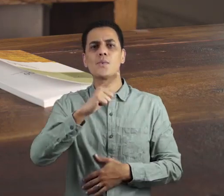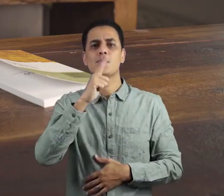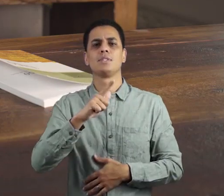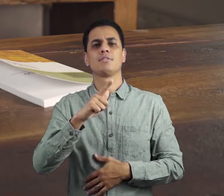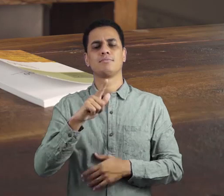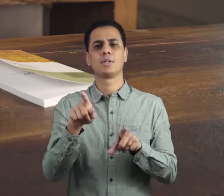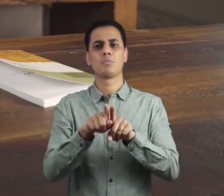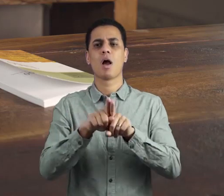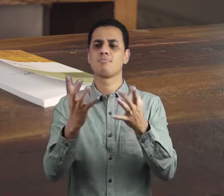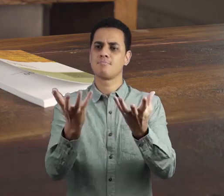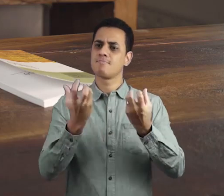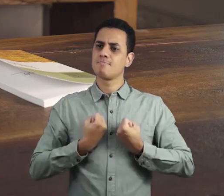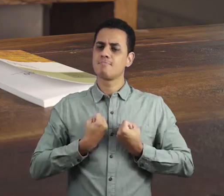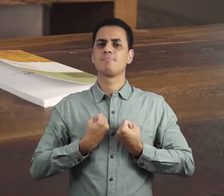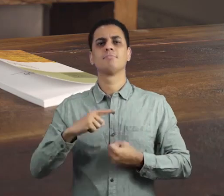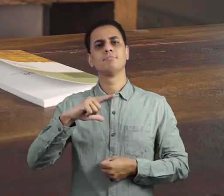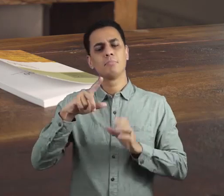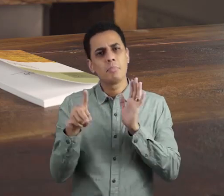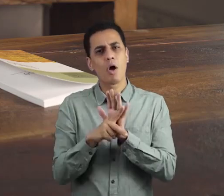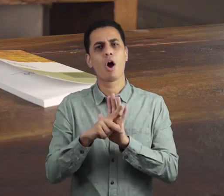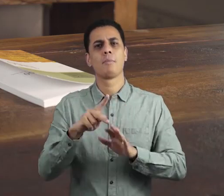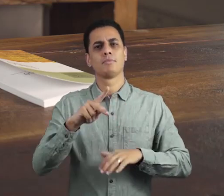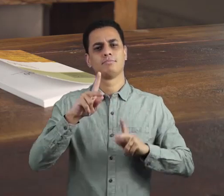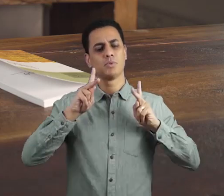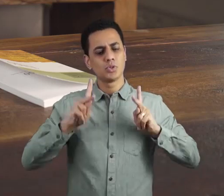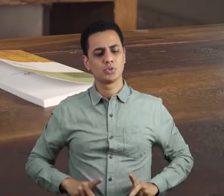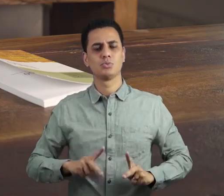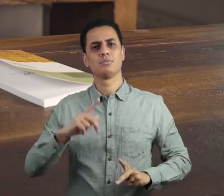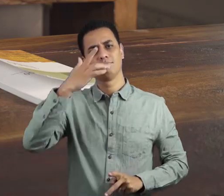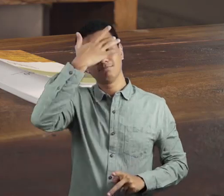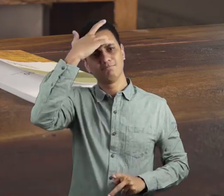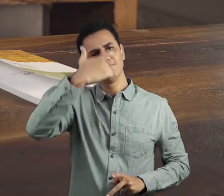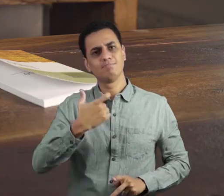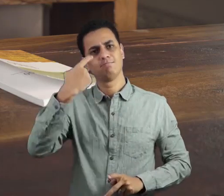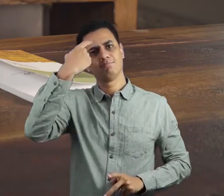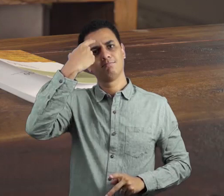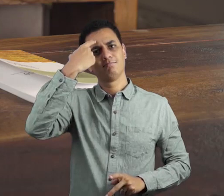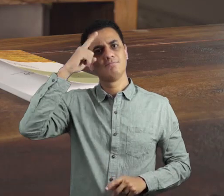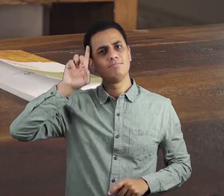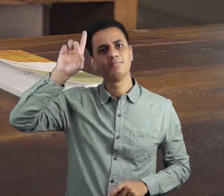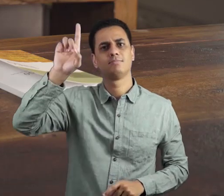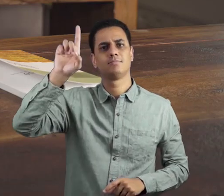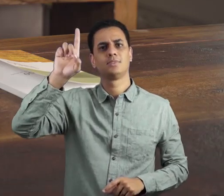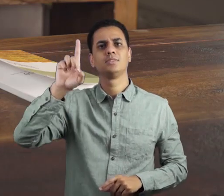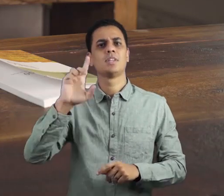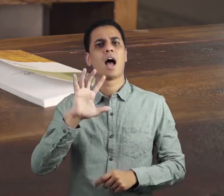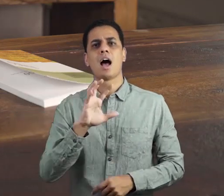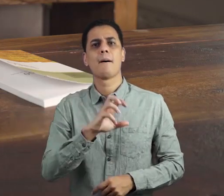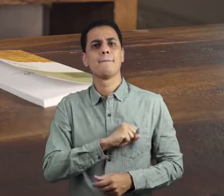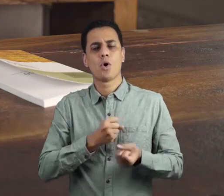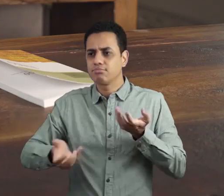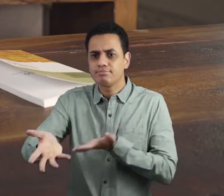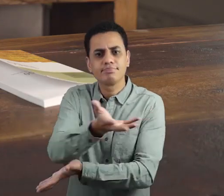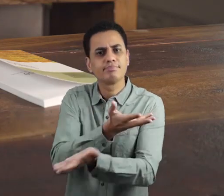está sofrendo opressão, padecendo esse tipo de situação, que Deus ajude você a colocar em prática esta palavra